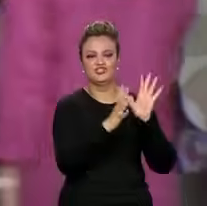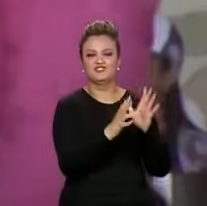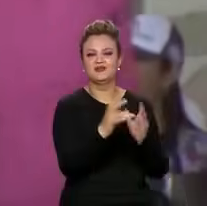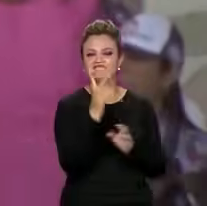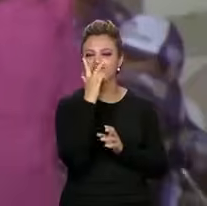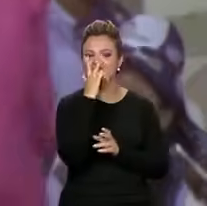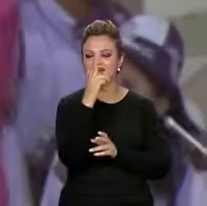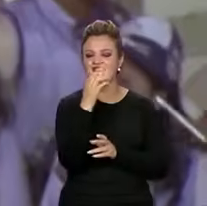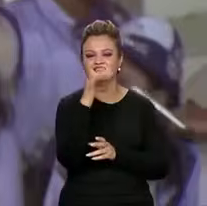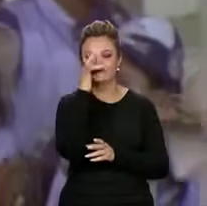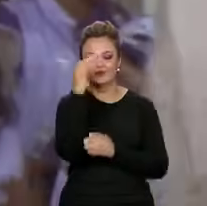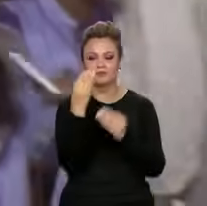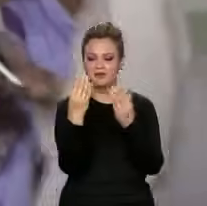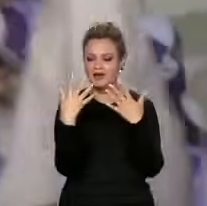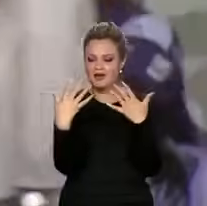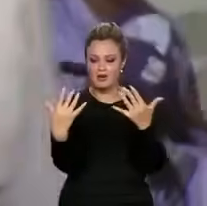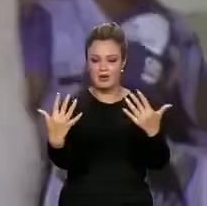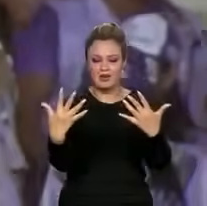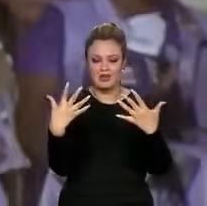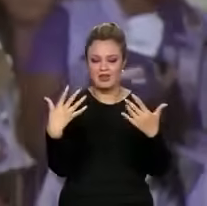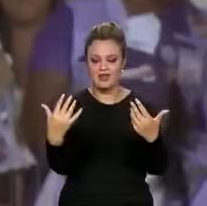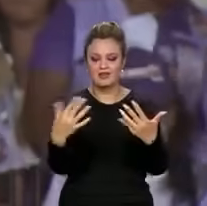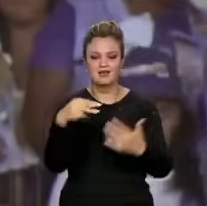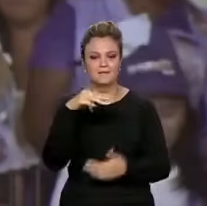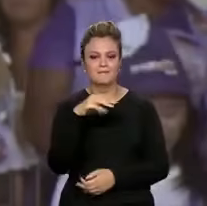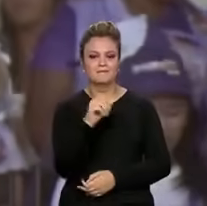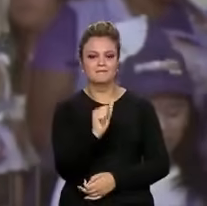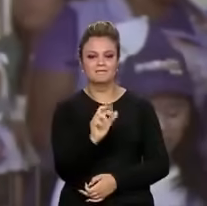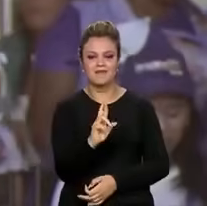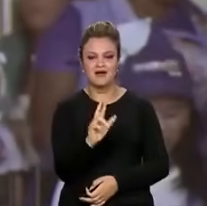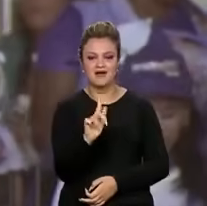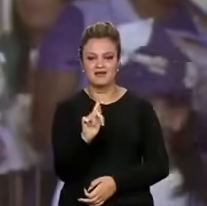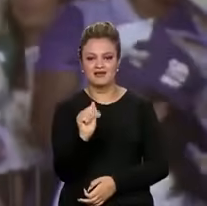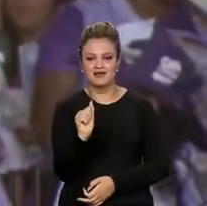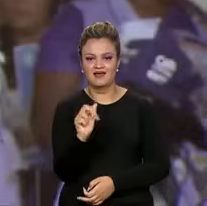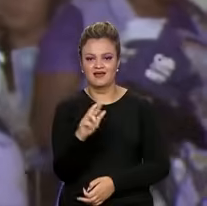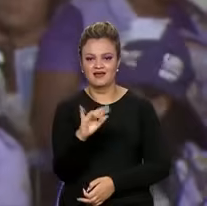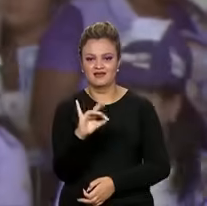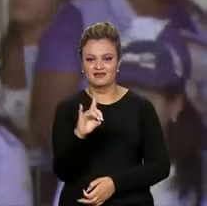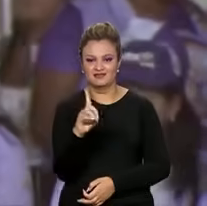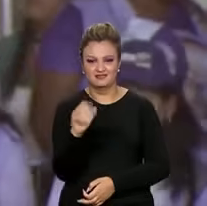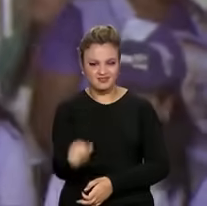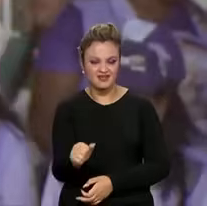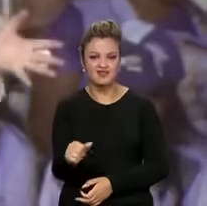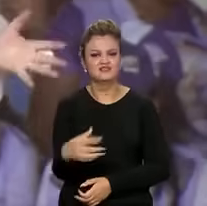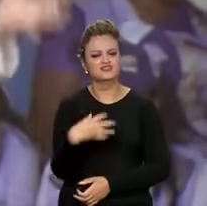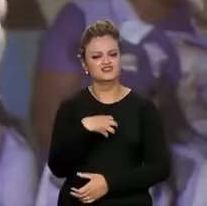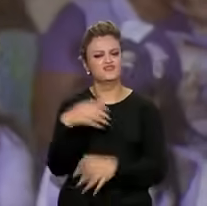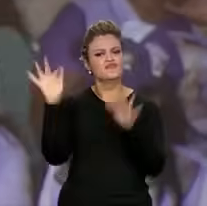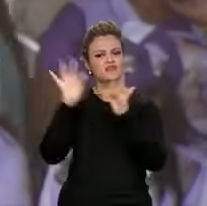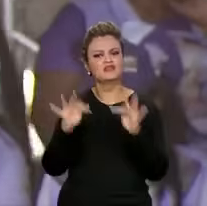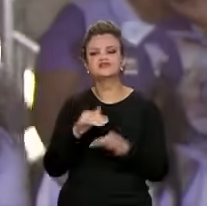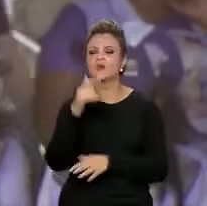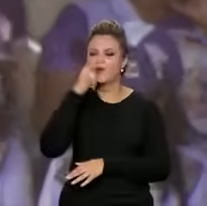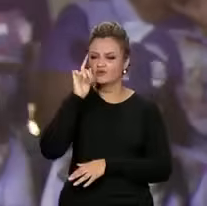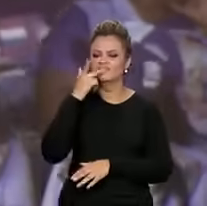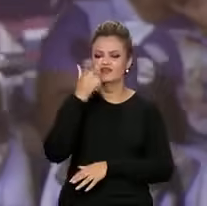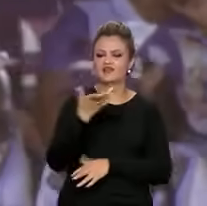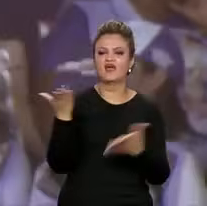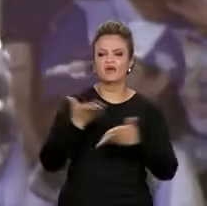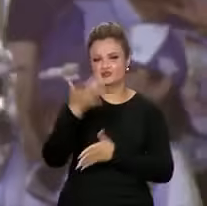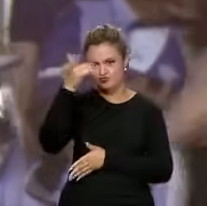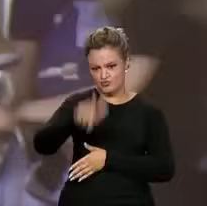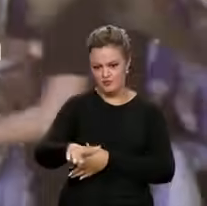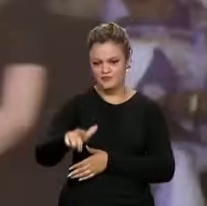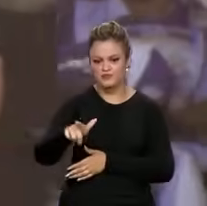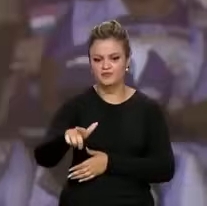Brasília de Margarida de alegria de felicidade ontem eu já disse mas hoje eu quero